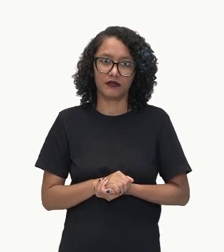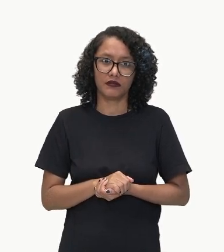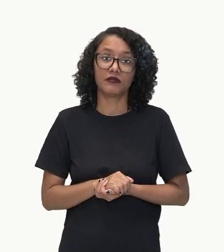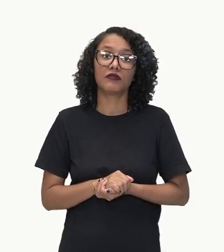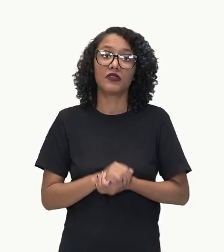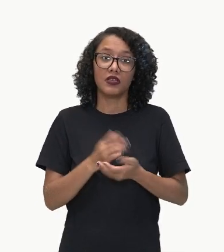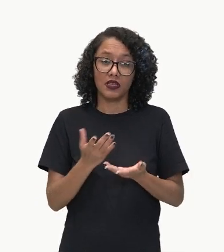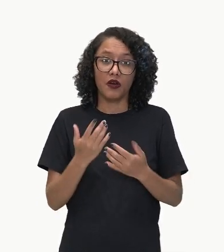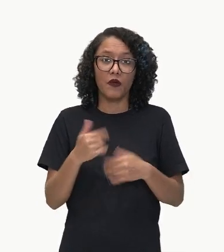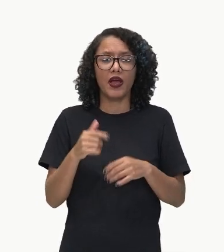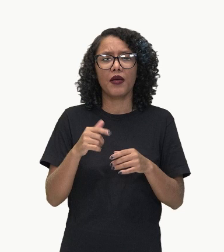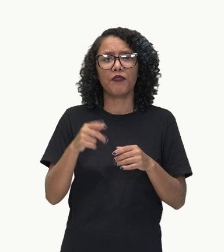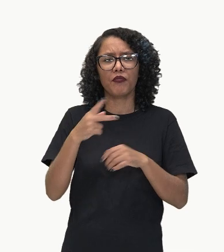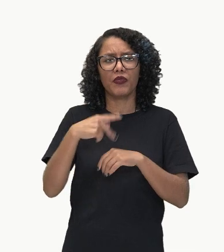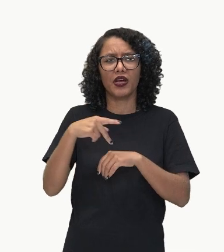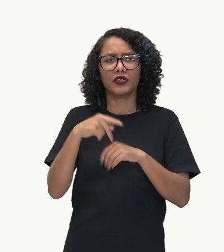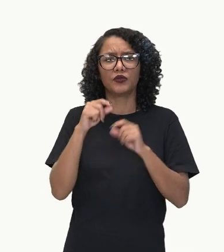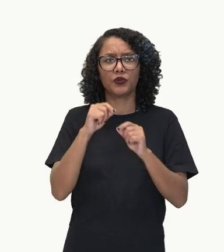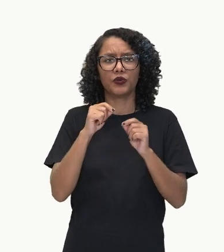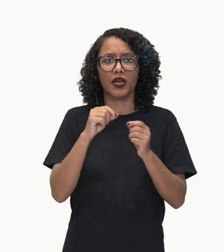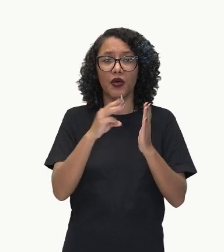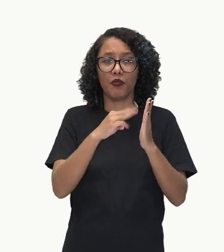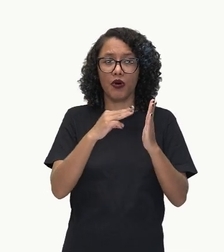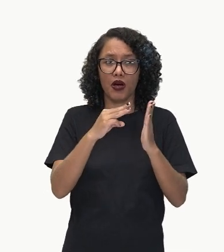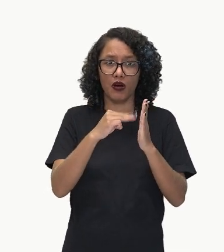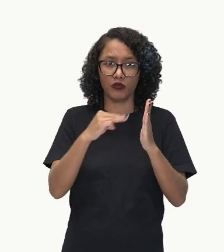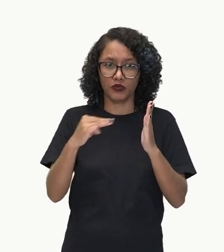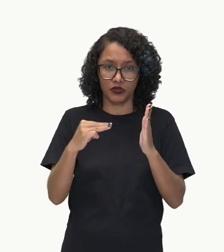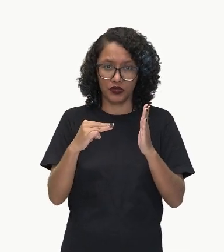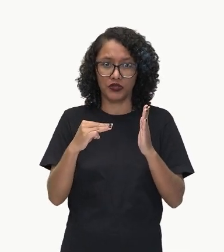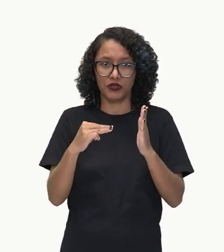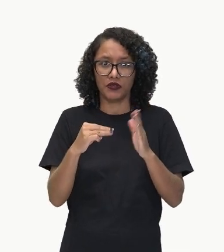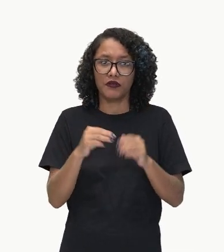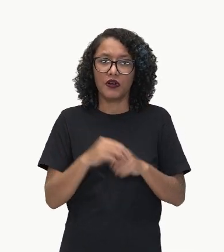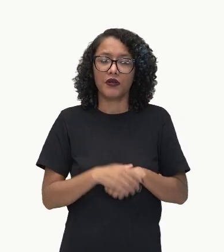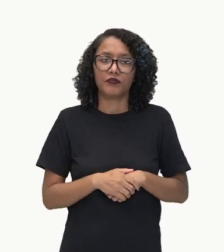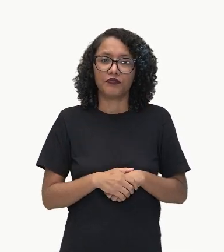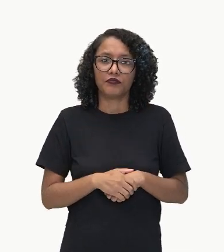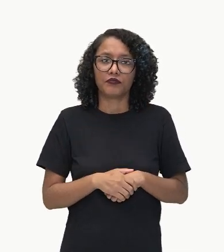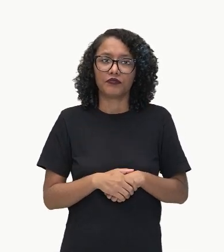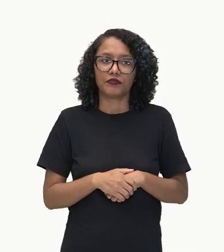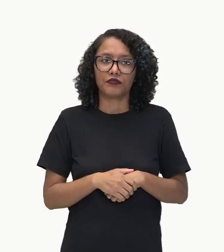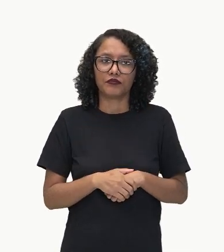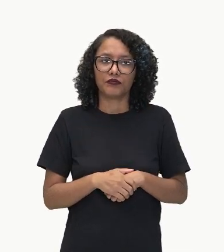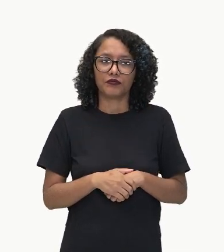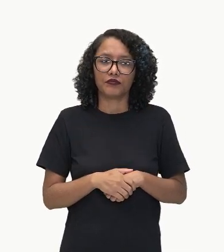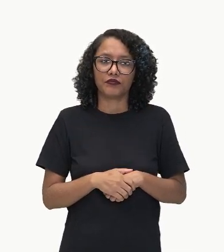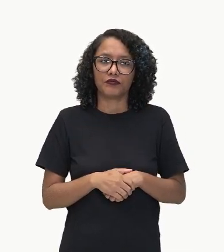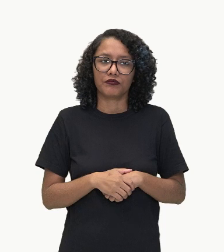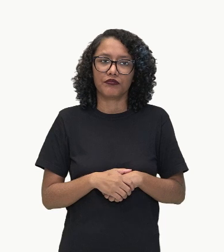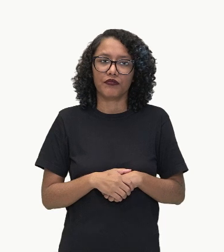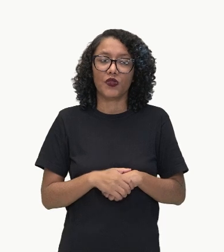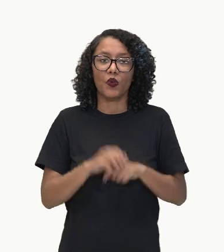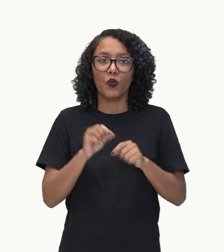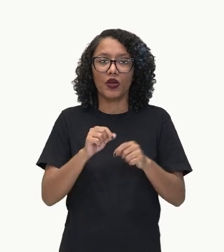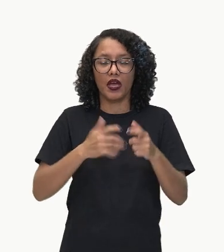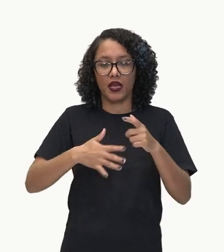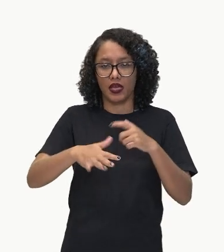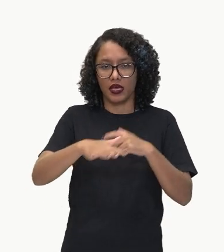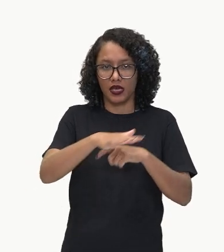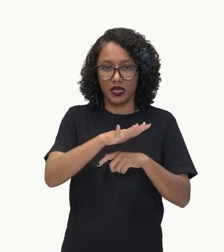insulares, ou seja, são ilhas, enquanto Índia, Paquistão, Nepal, Butão e Bangladesh são